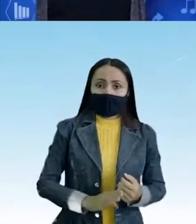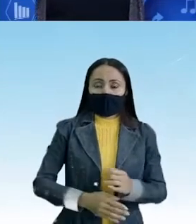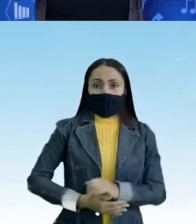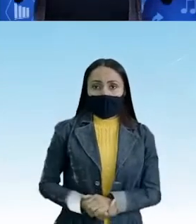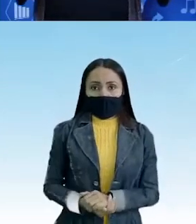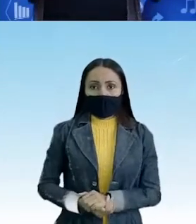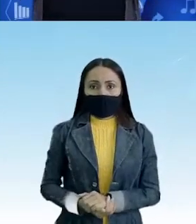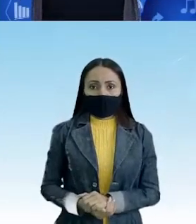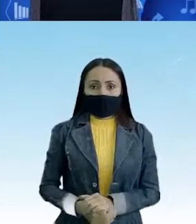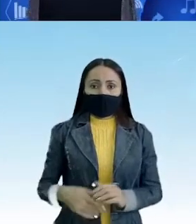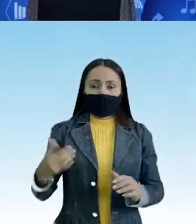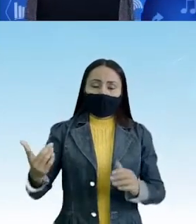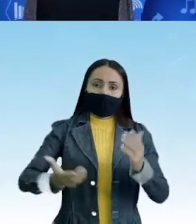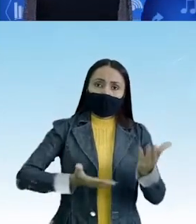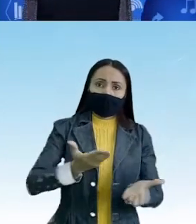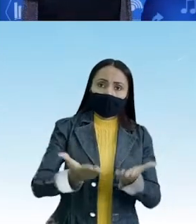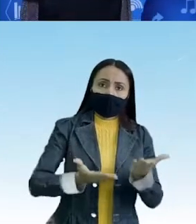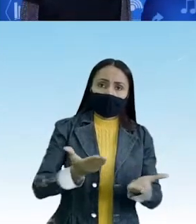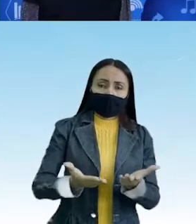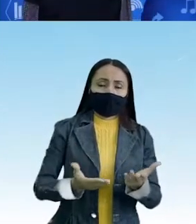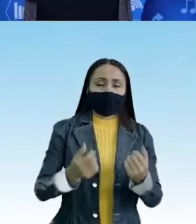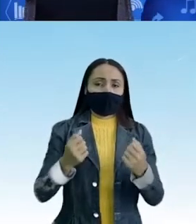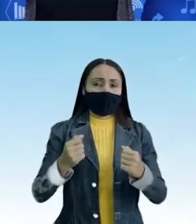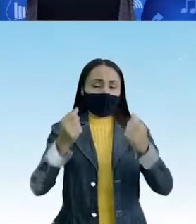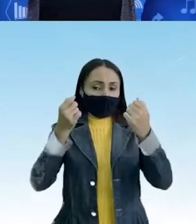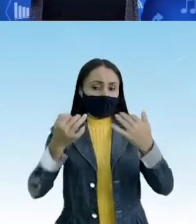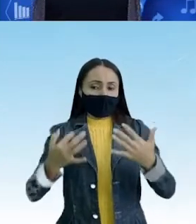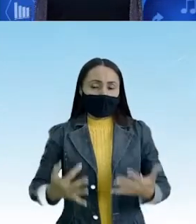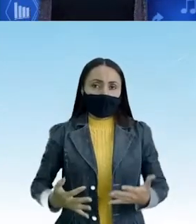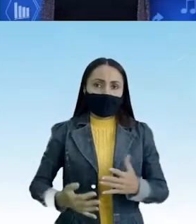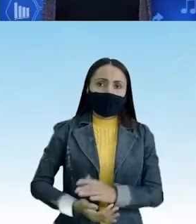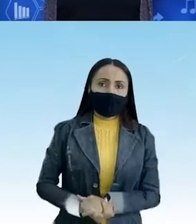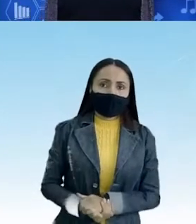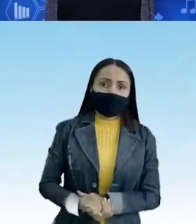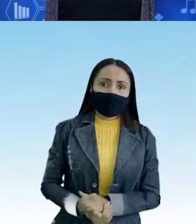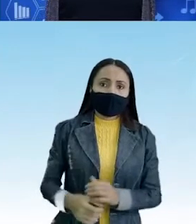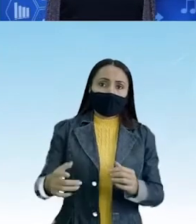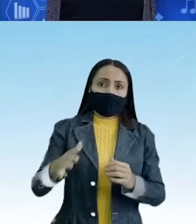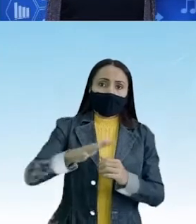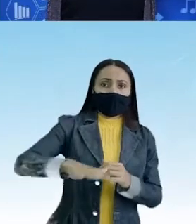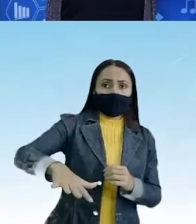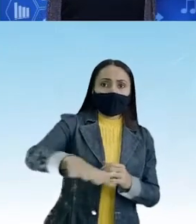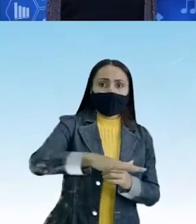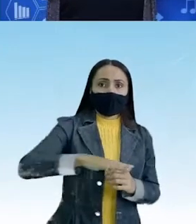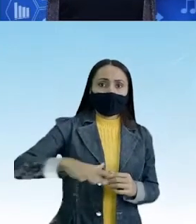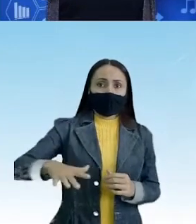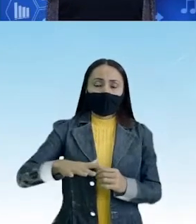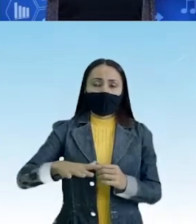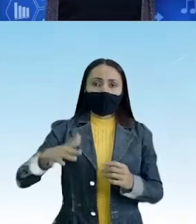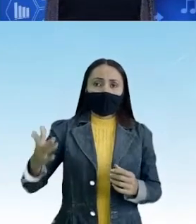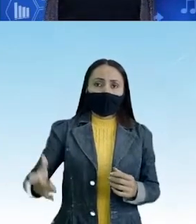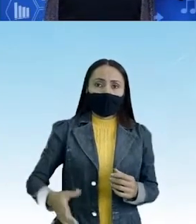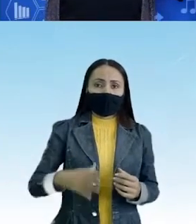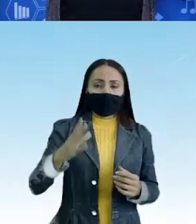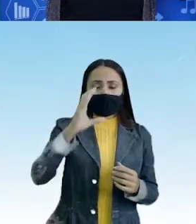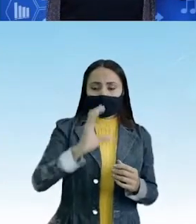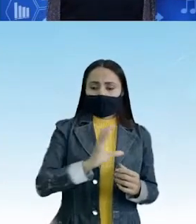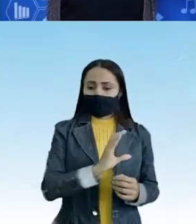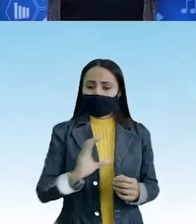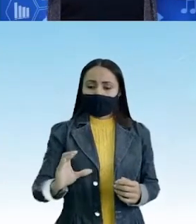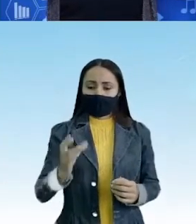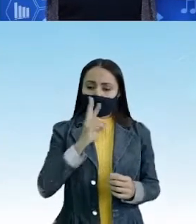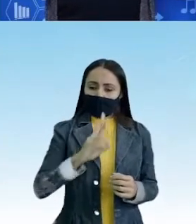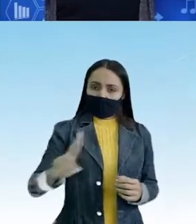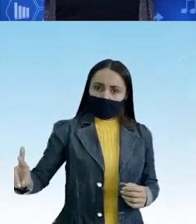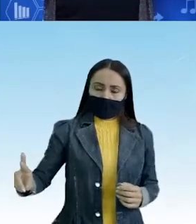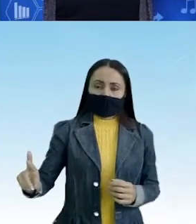inúmeras contribuições, podemos destacar o seguinte, vê, houve na religião chamado sincretismo religioso, e com a sua